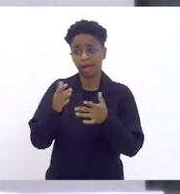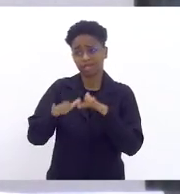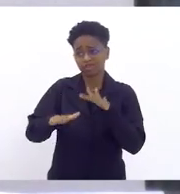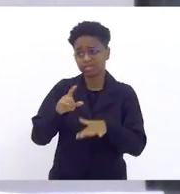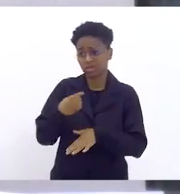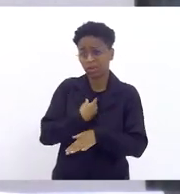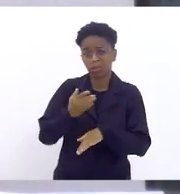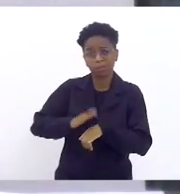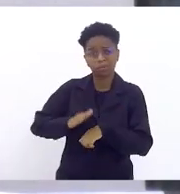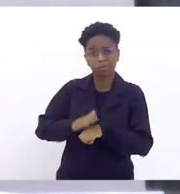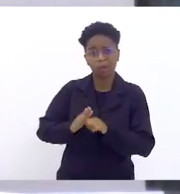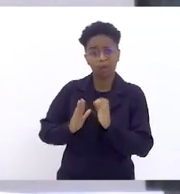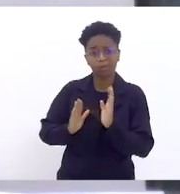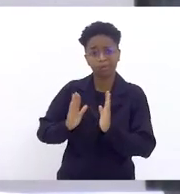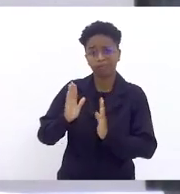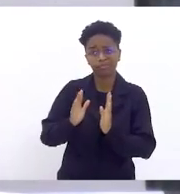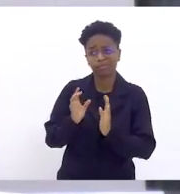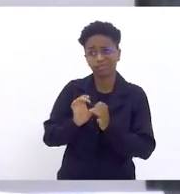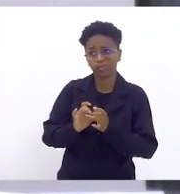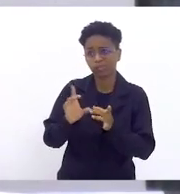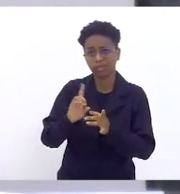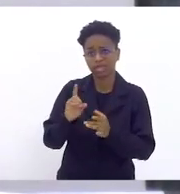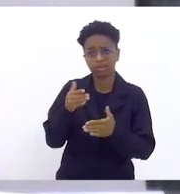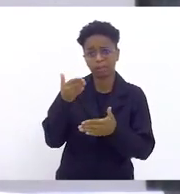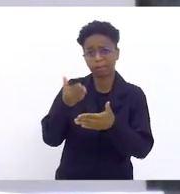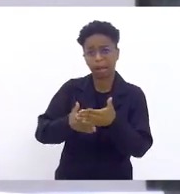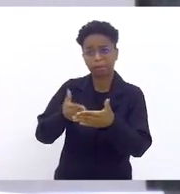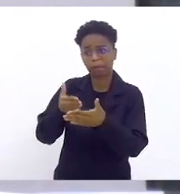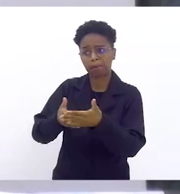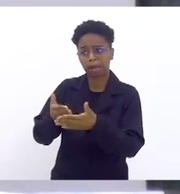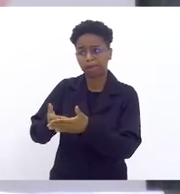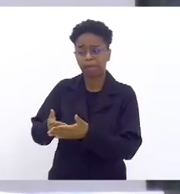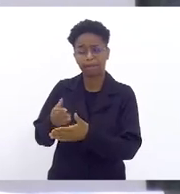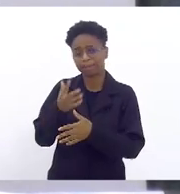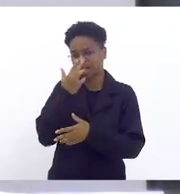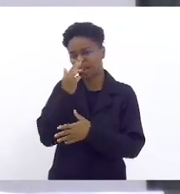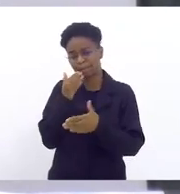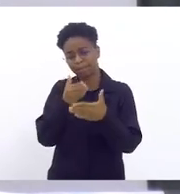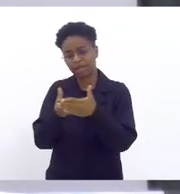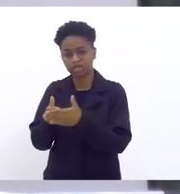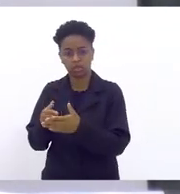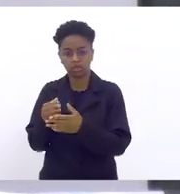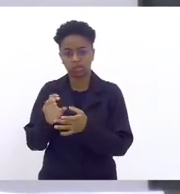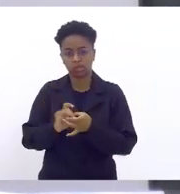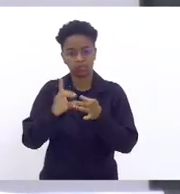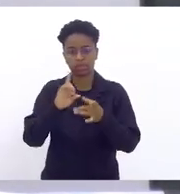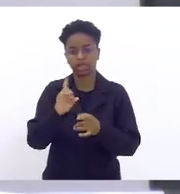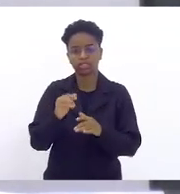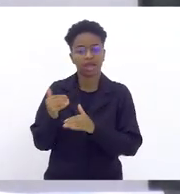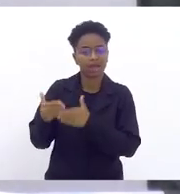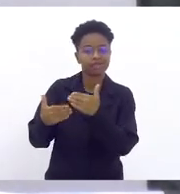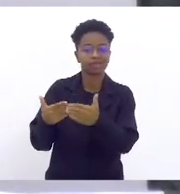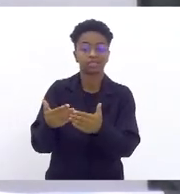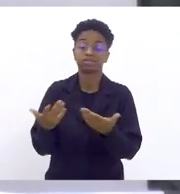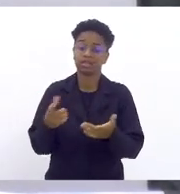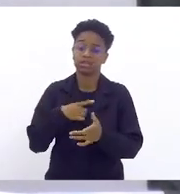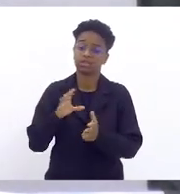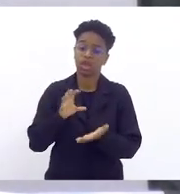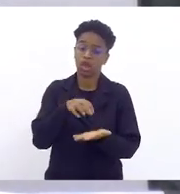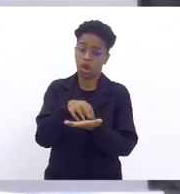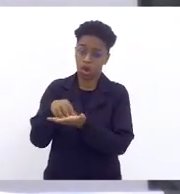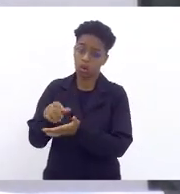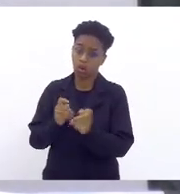legislação que não deixam as políticas avançarem aqui foi falado dos órgãos de controle e que são eles